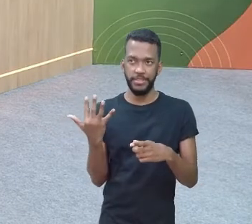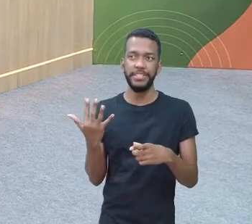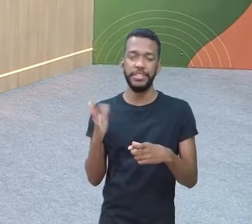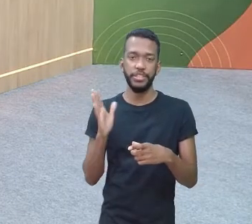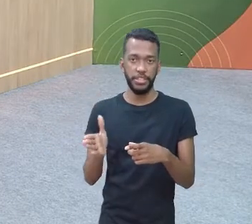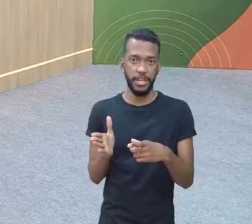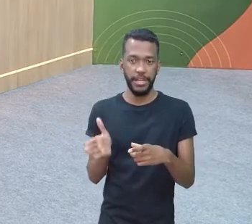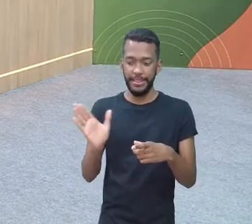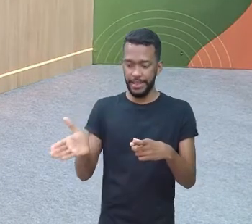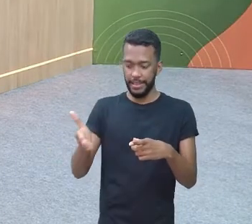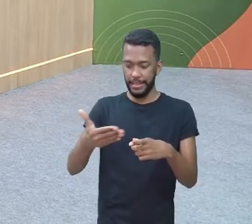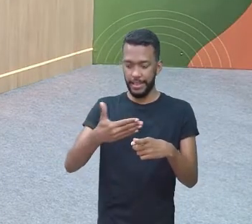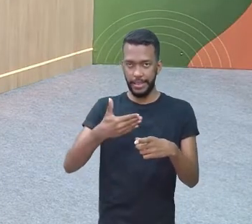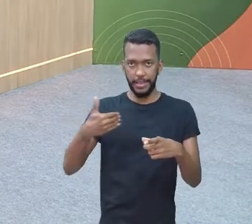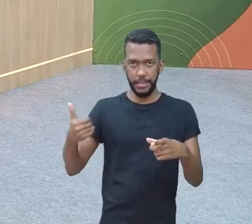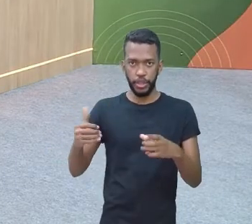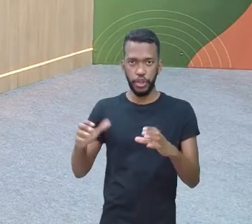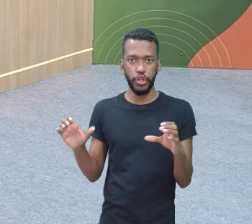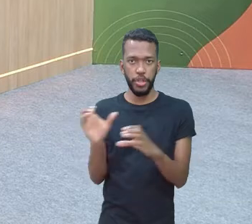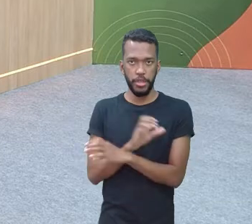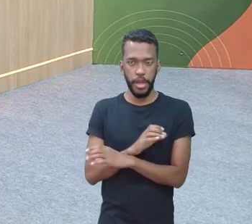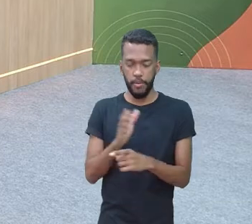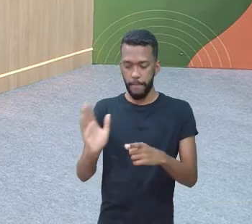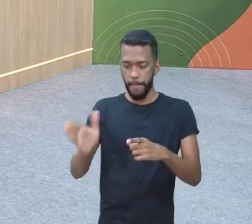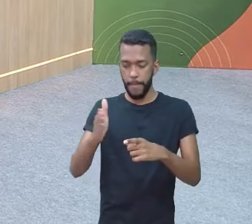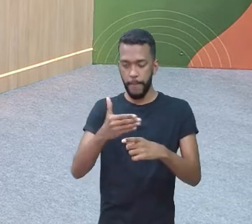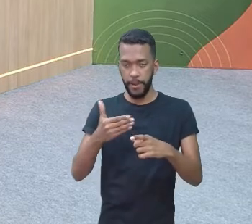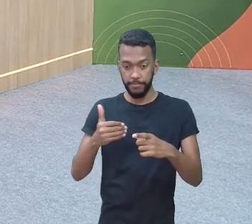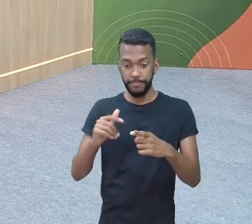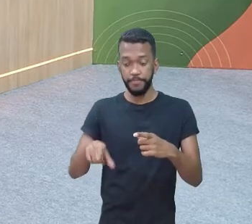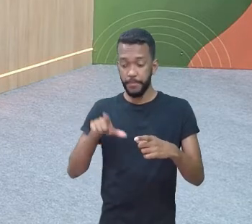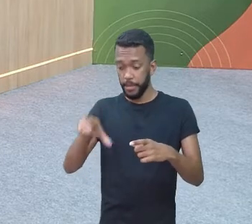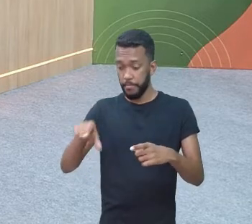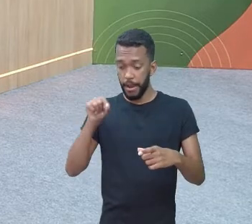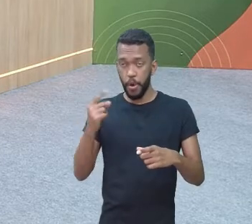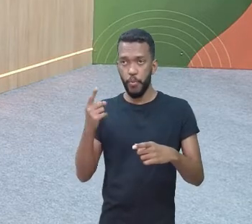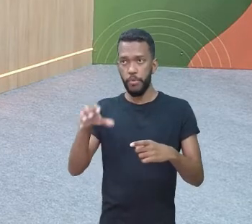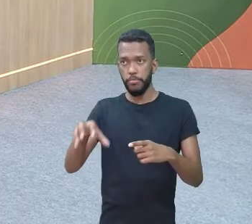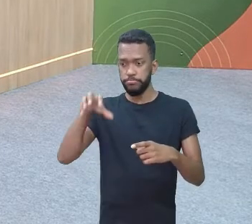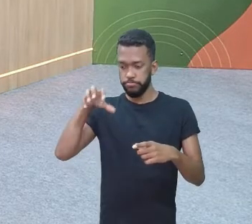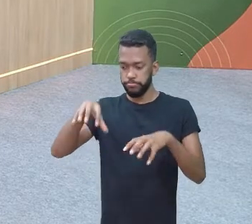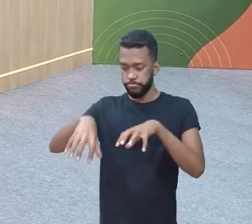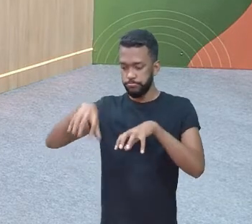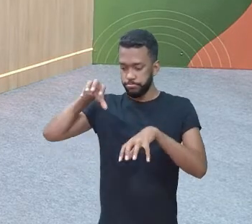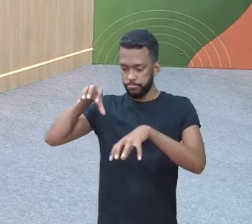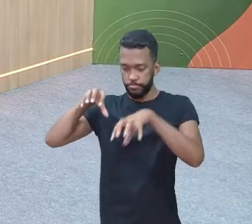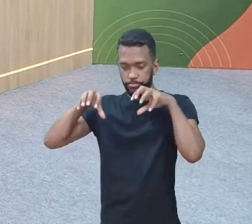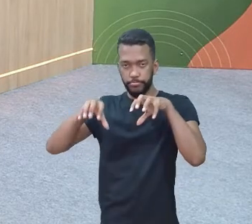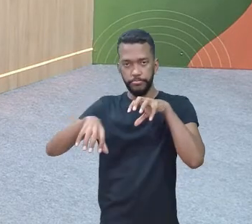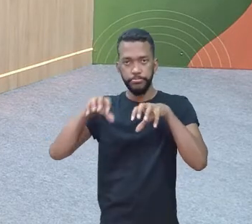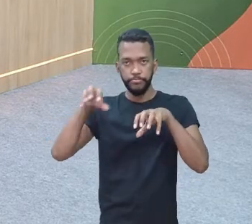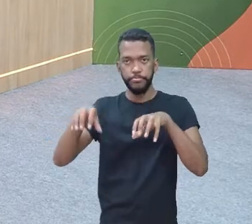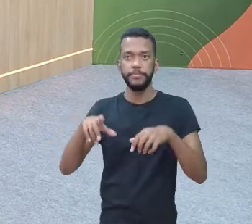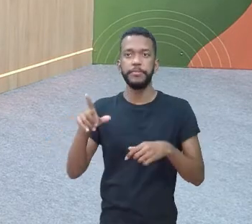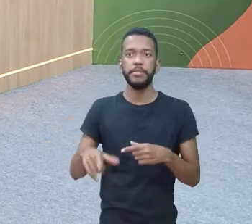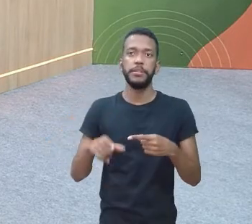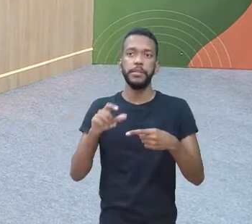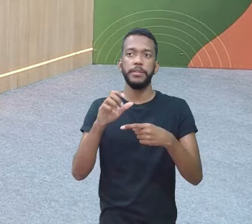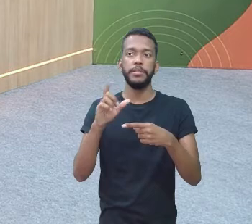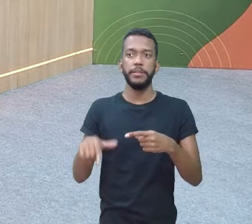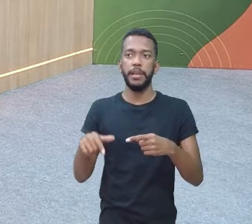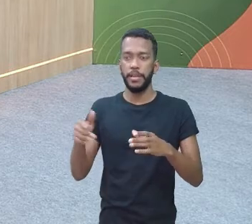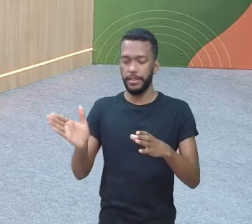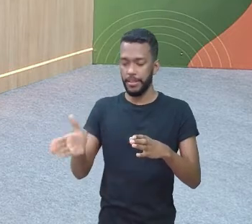objeto, dividir em um total de partes e pegar uma parte, né, um pedaço disso. Então, significa que aqui eu